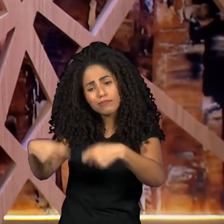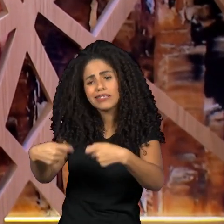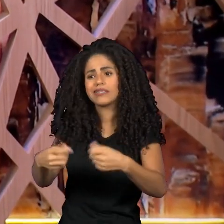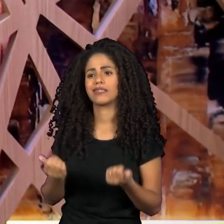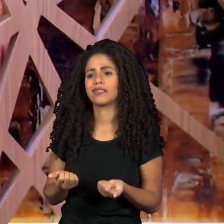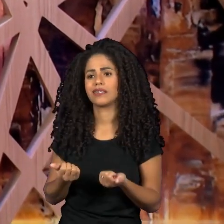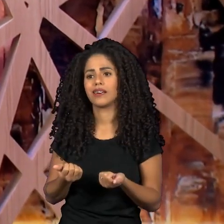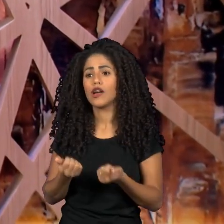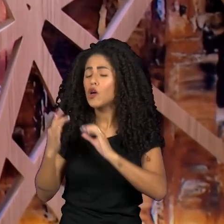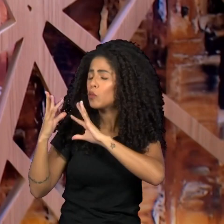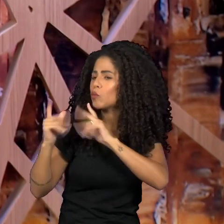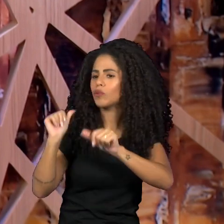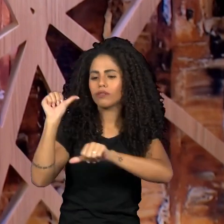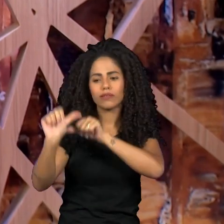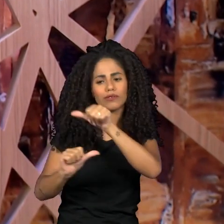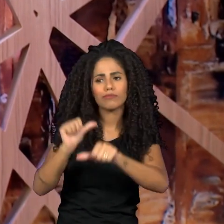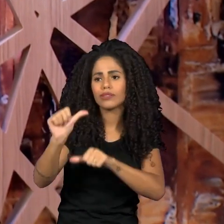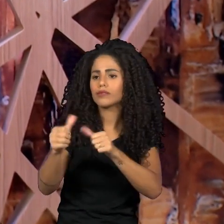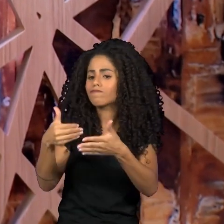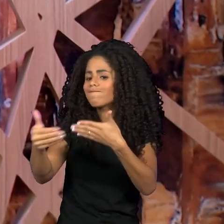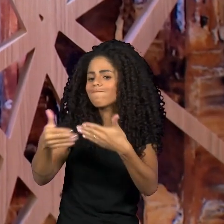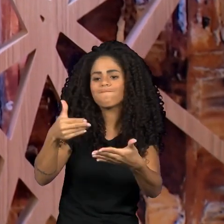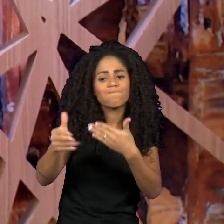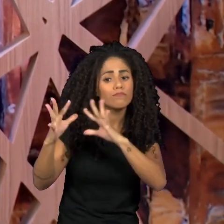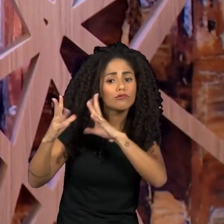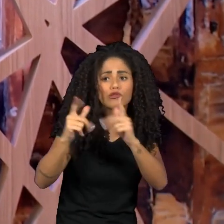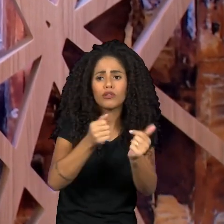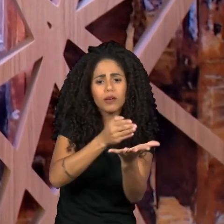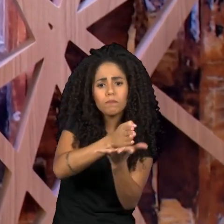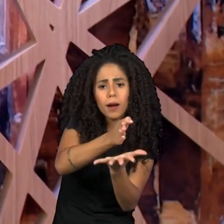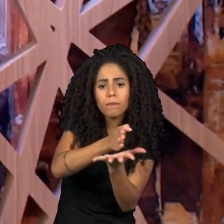qualquer transformação, qualquer mudança, qualquer